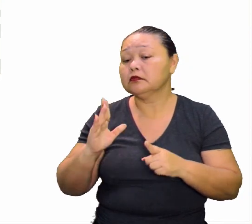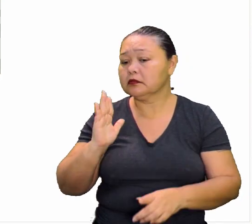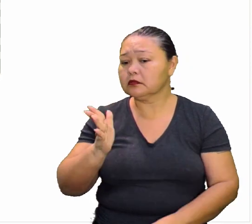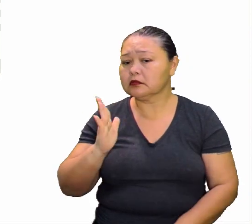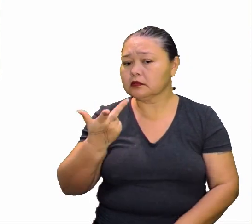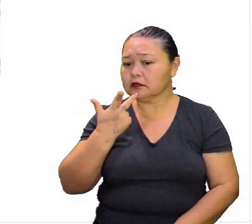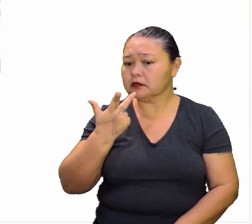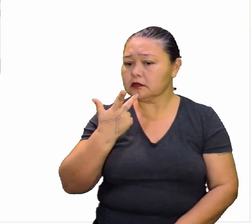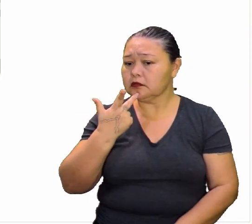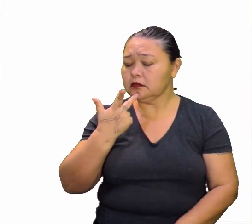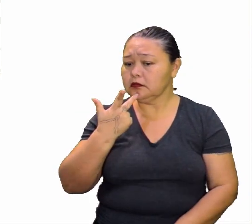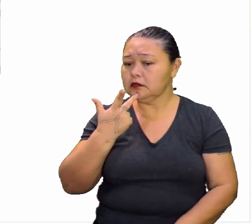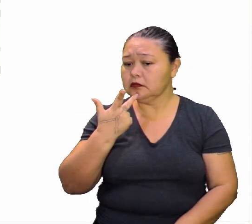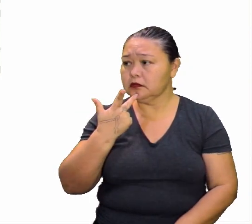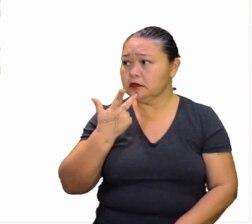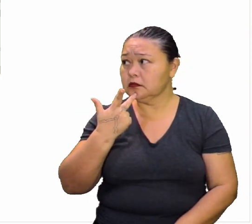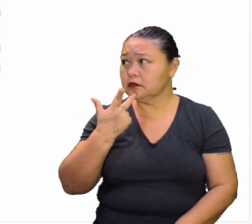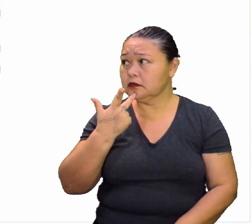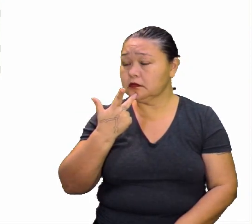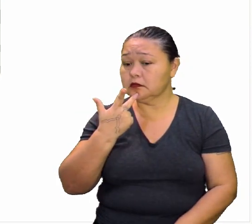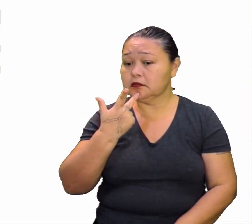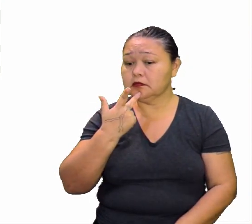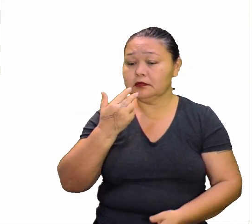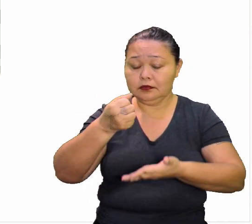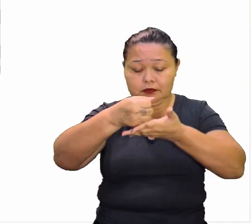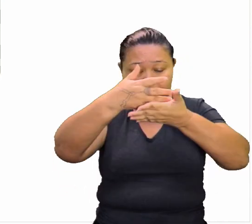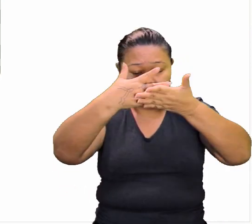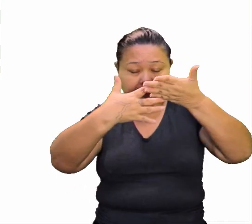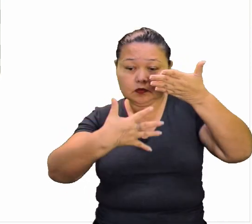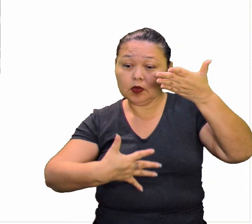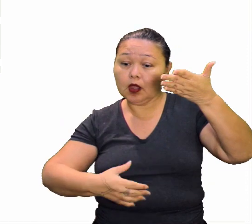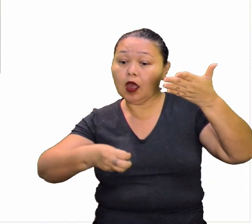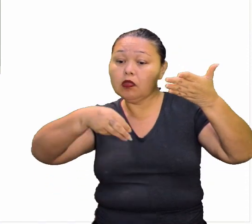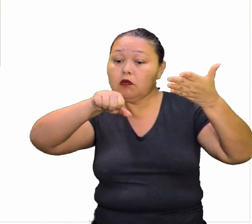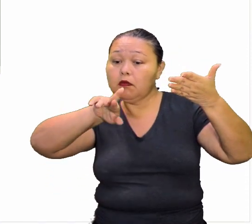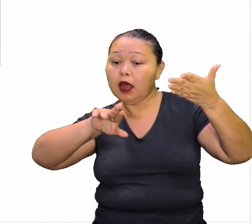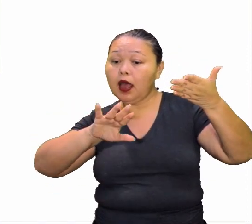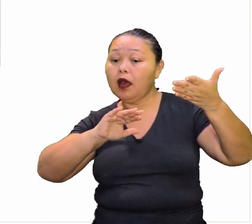você já ouviu falar dos pergaminhos do Mar Morto?